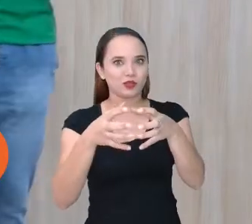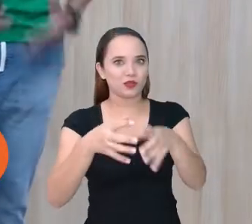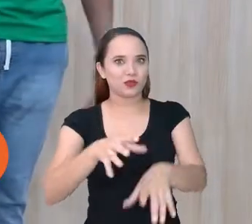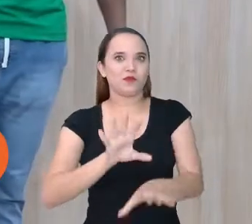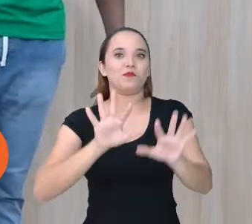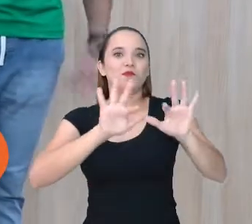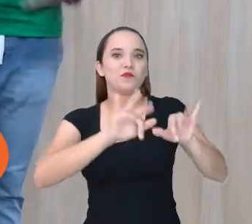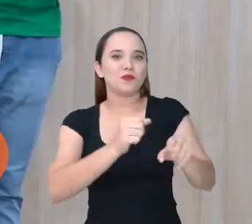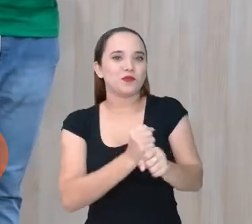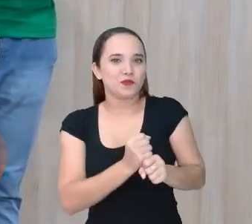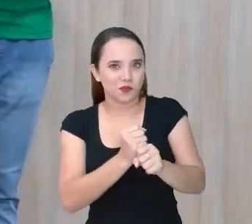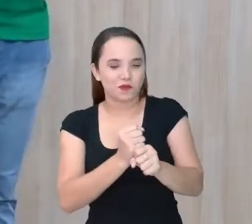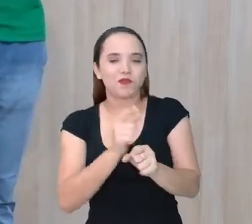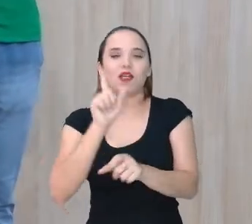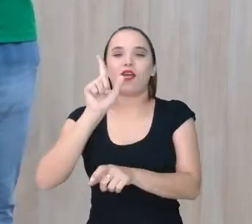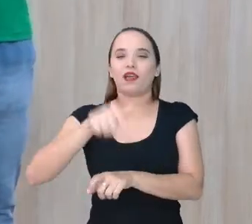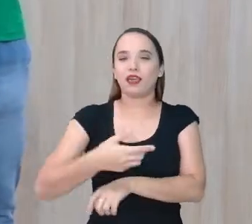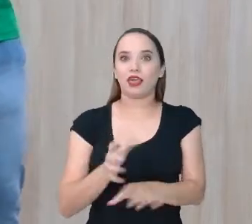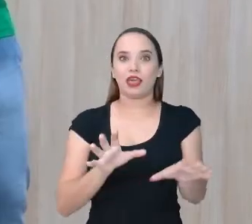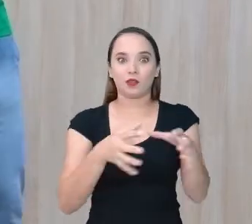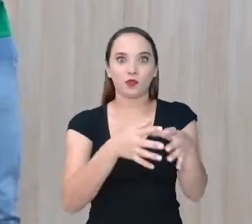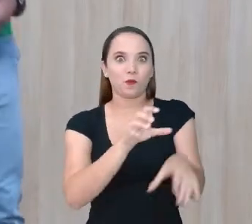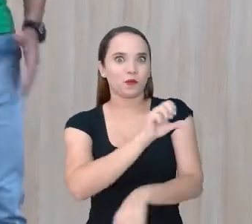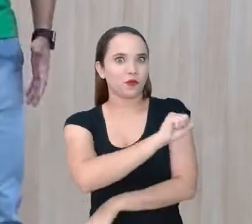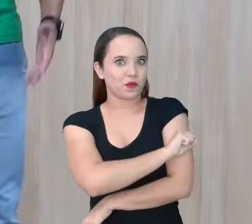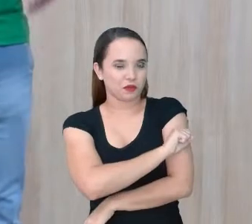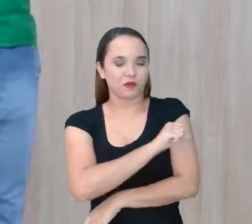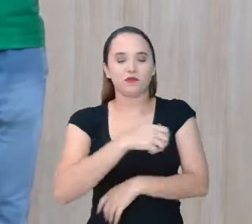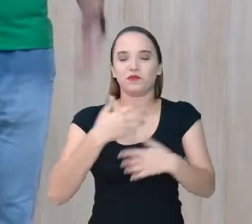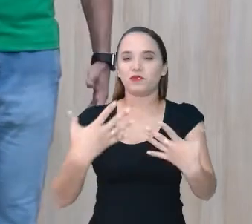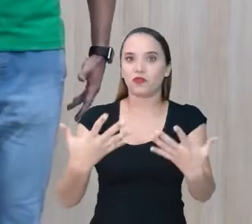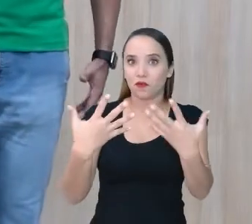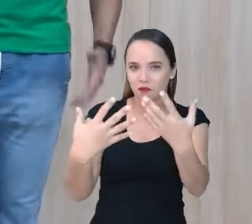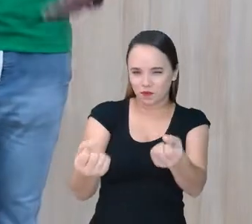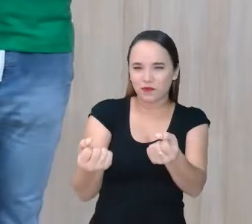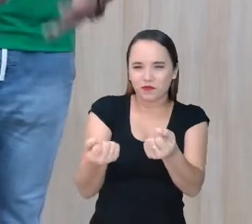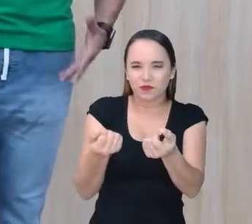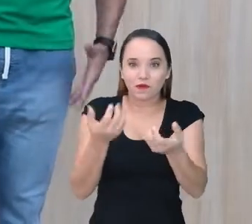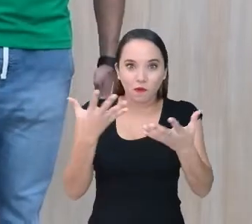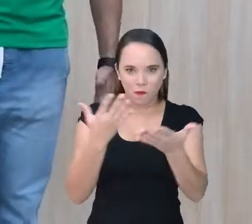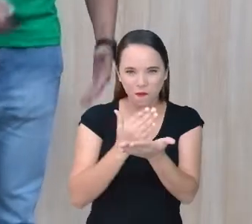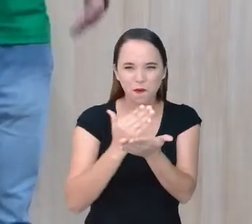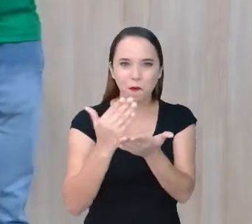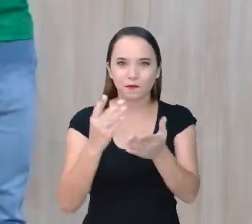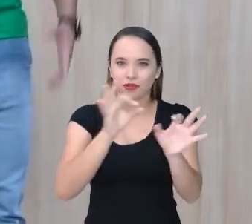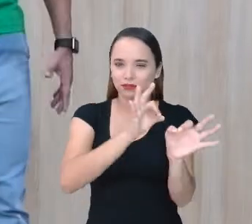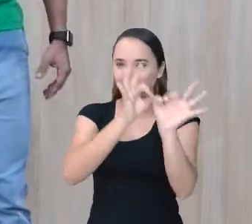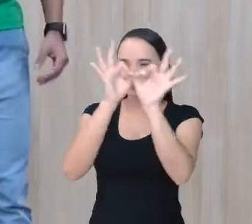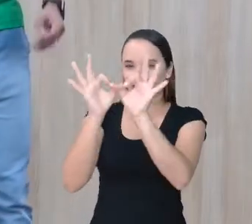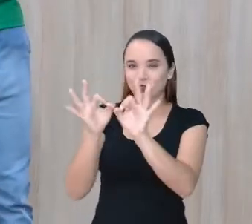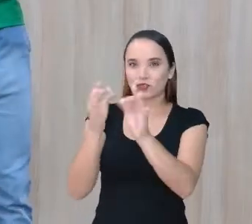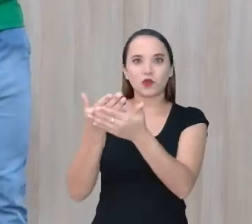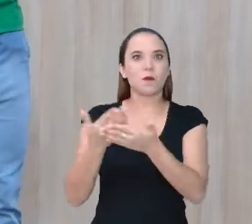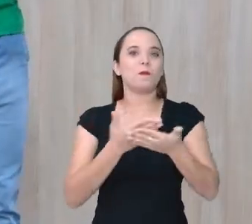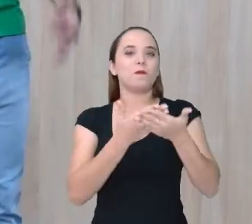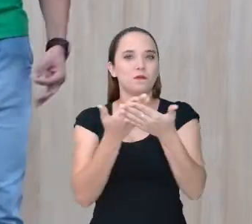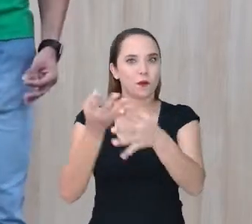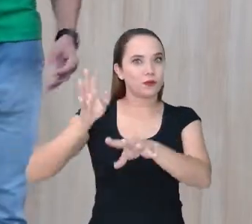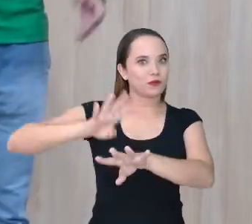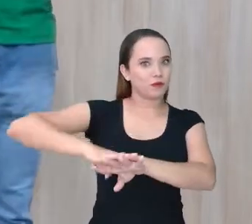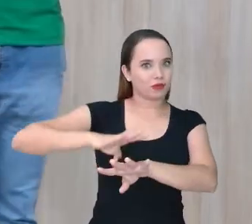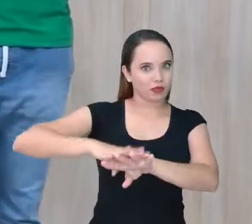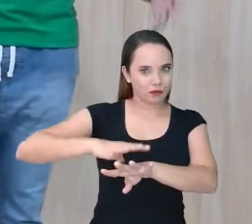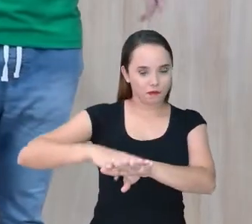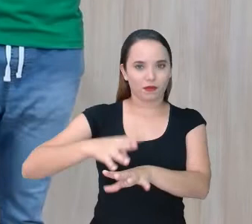anos finais, a galerinha do 8º ano. Então, vamos chegando, vamos assistindo aí a mais uma aula de